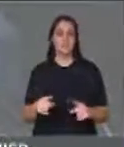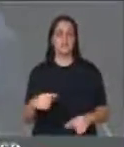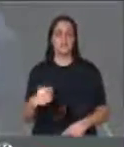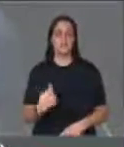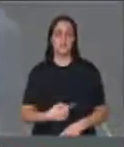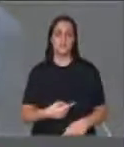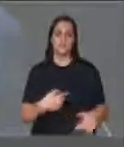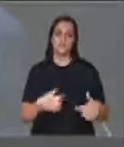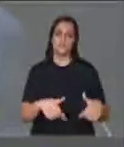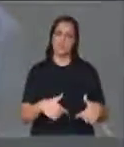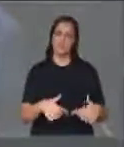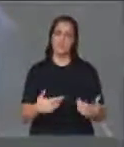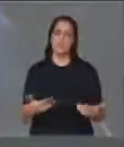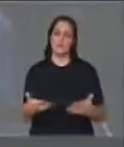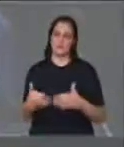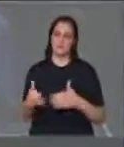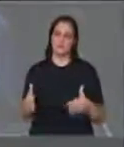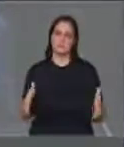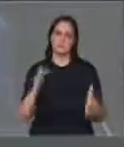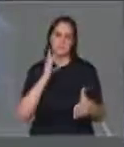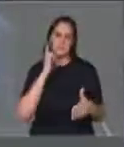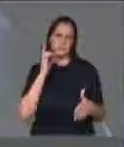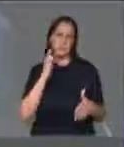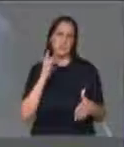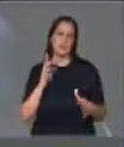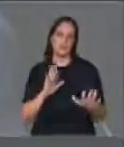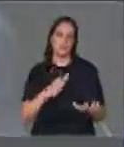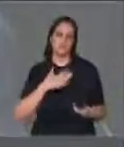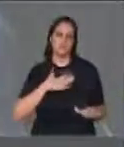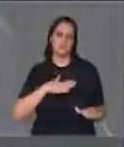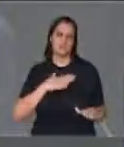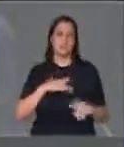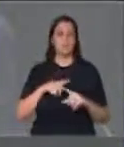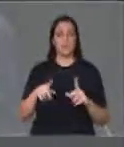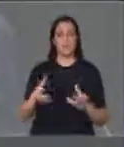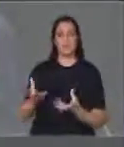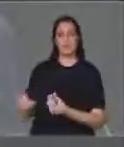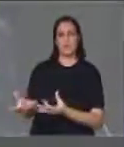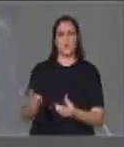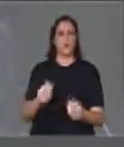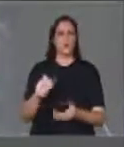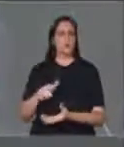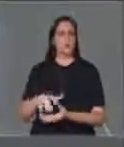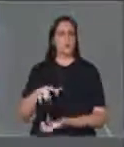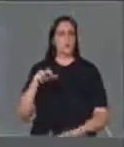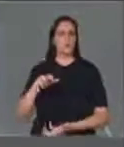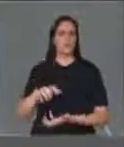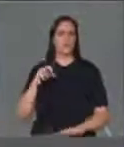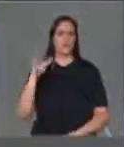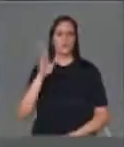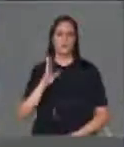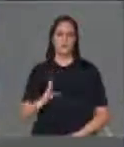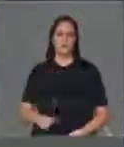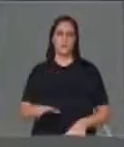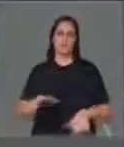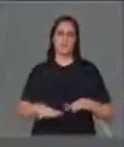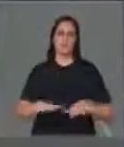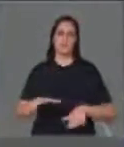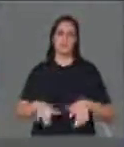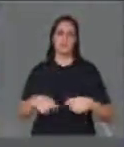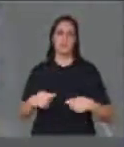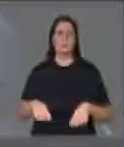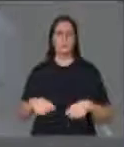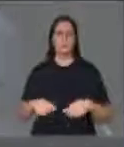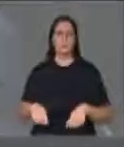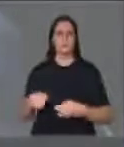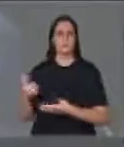emprego, temos mandato, mas é verdade que uma grande parcela dos idosos brasileiros precisam, às vezes, de uma